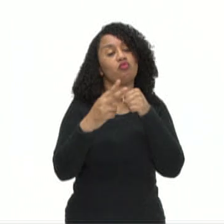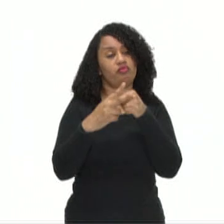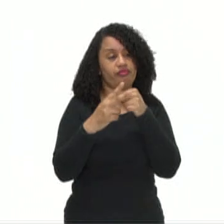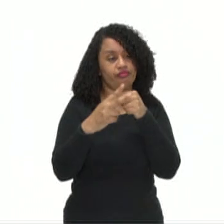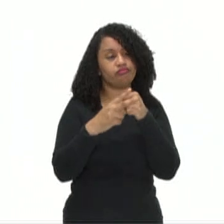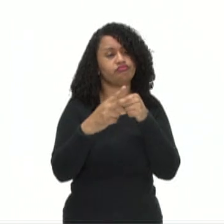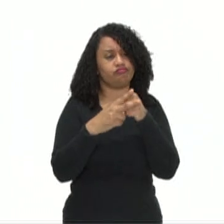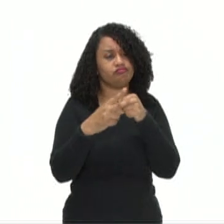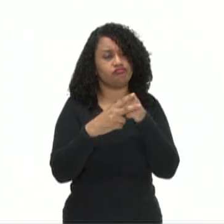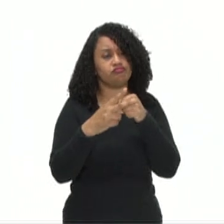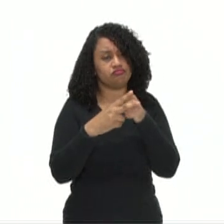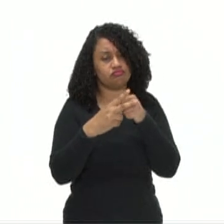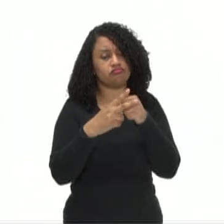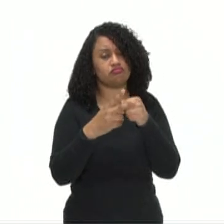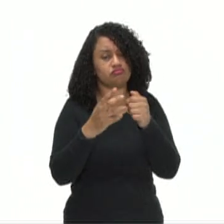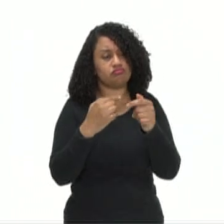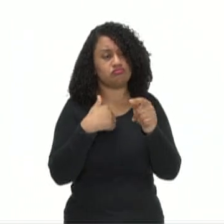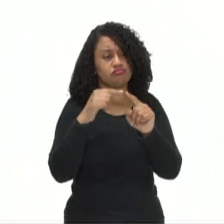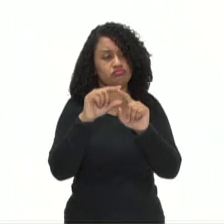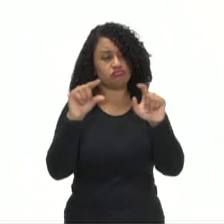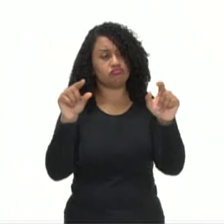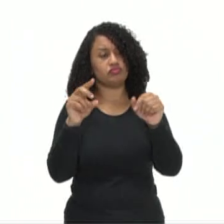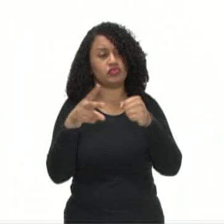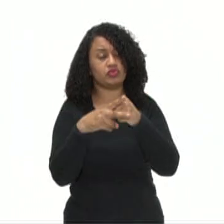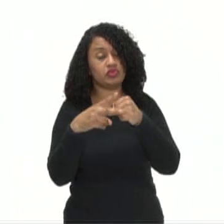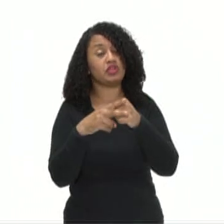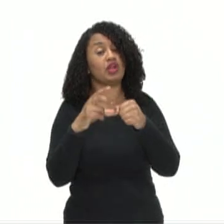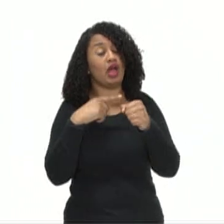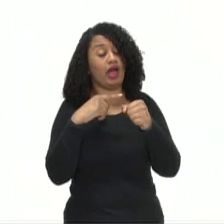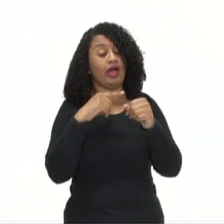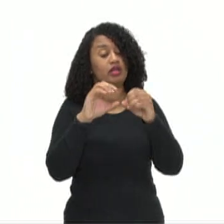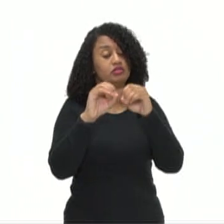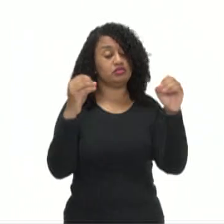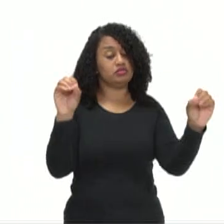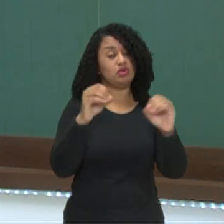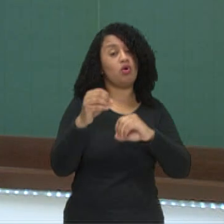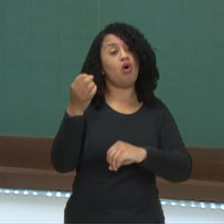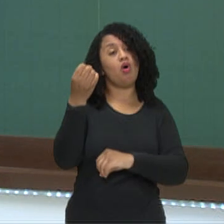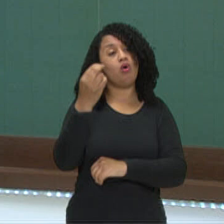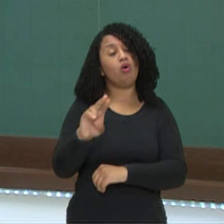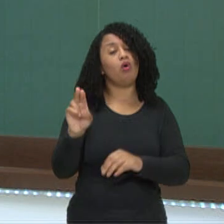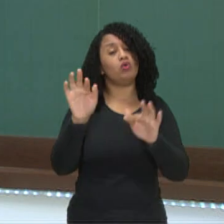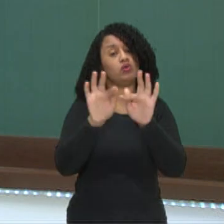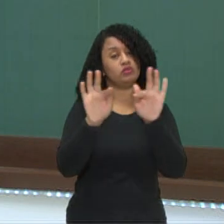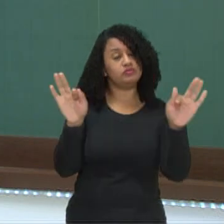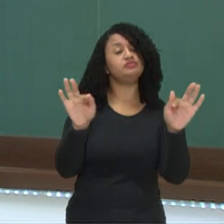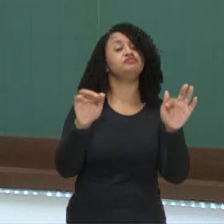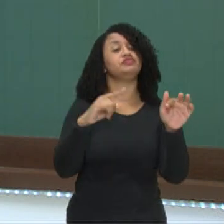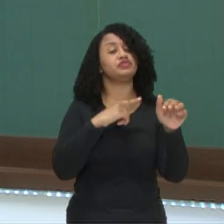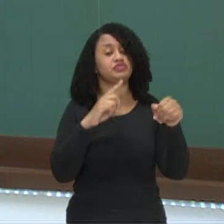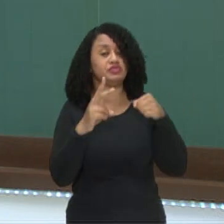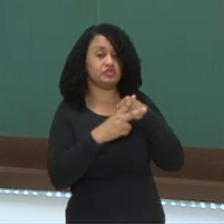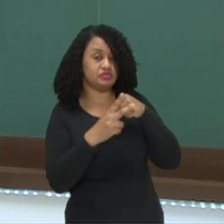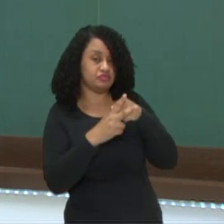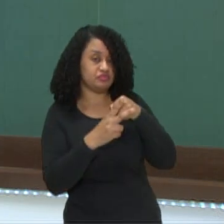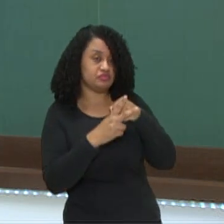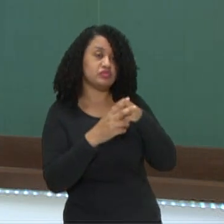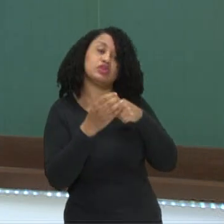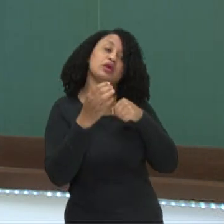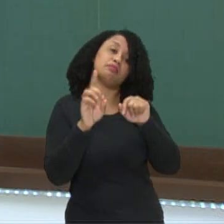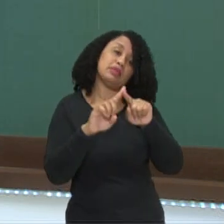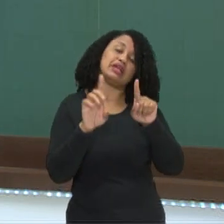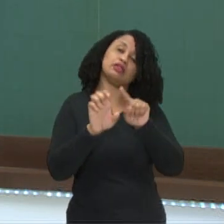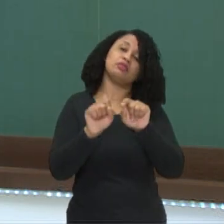finita ou locução verbal, temos uma oração ou uma frase com verbo, uma frase verbal.